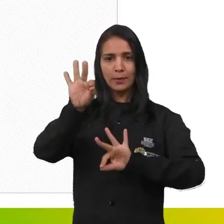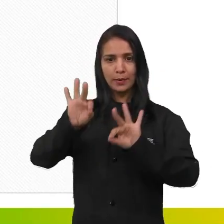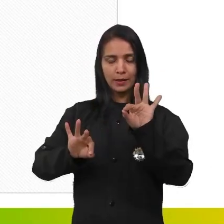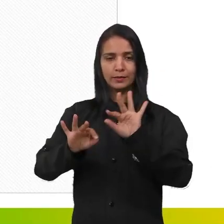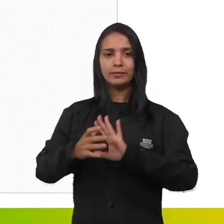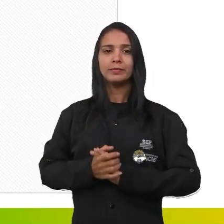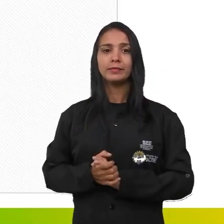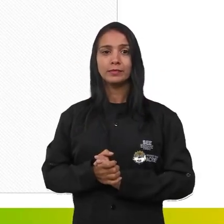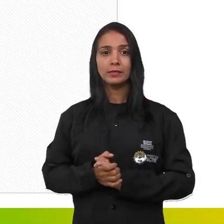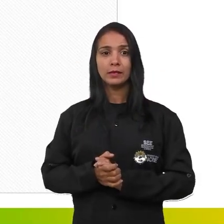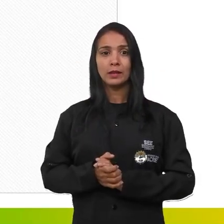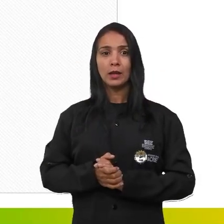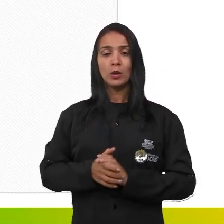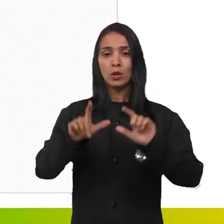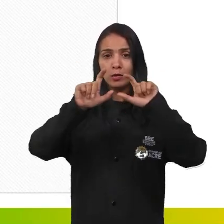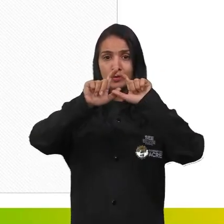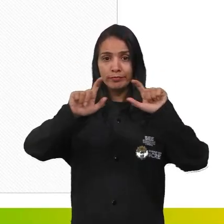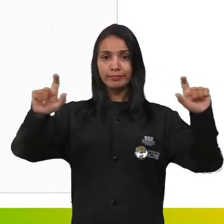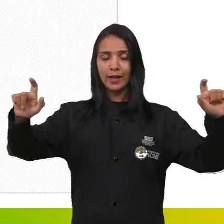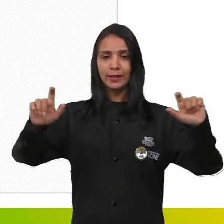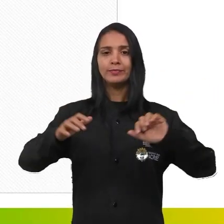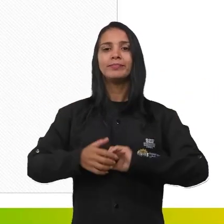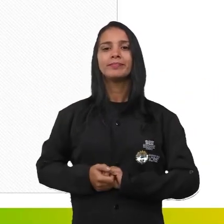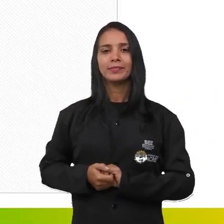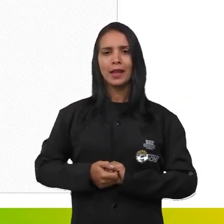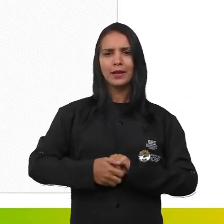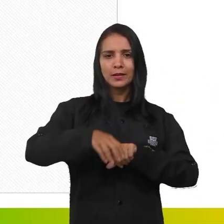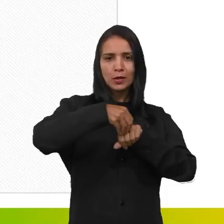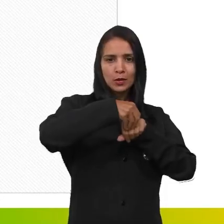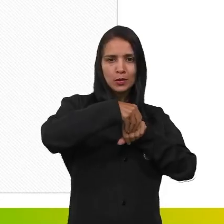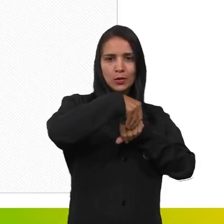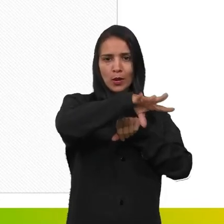população brasileira de acordo com o censo de